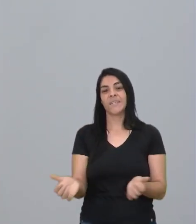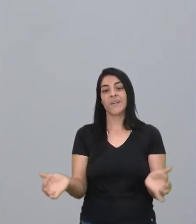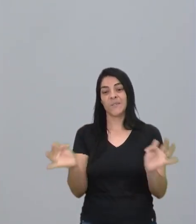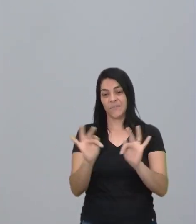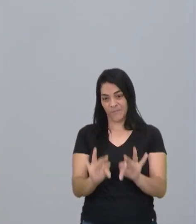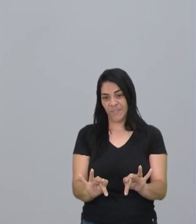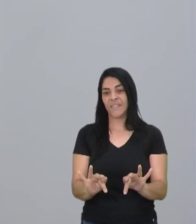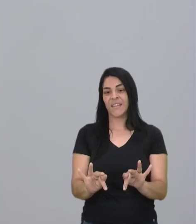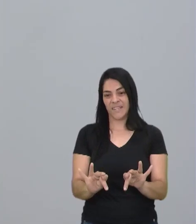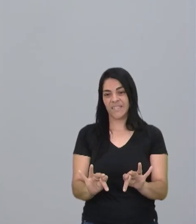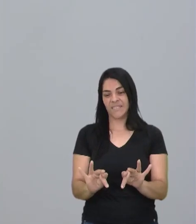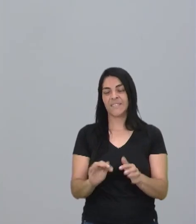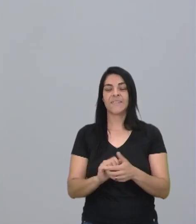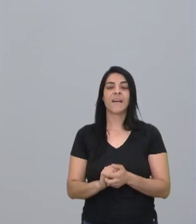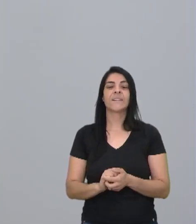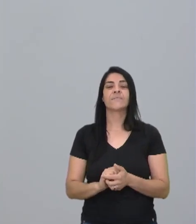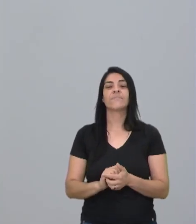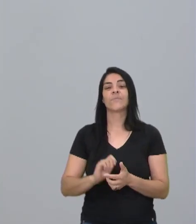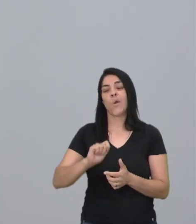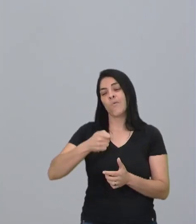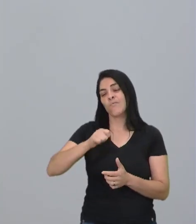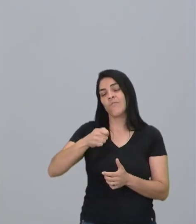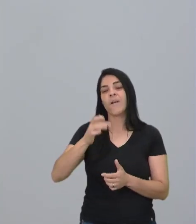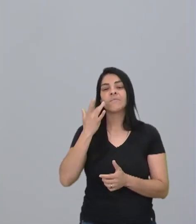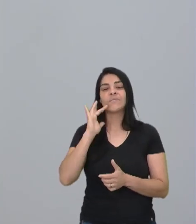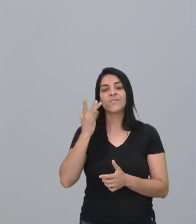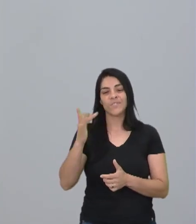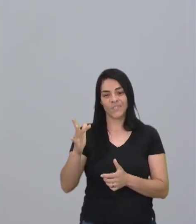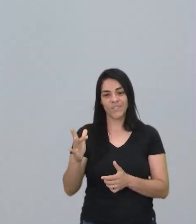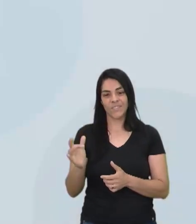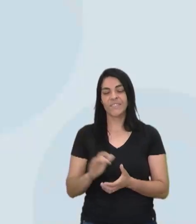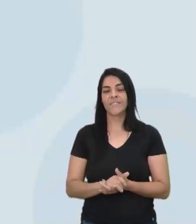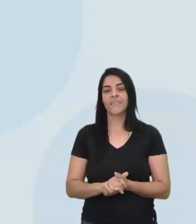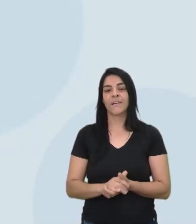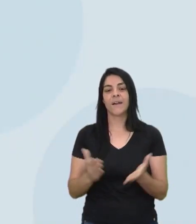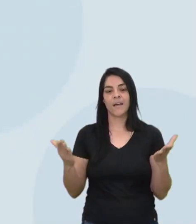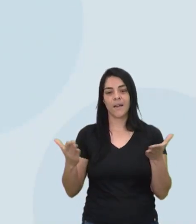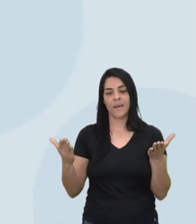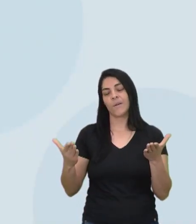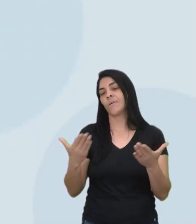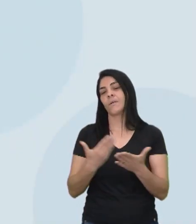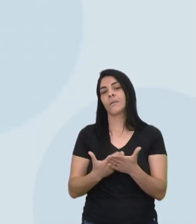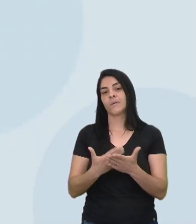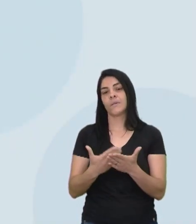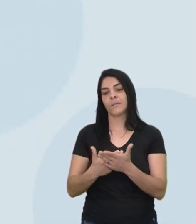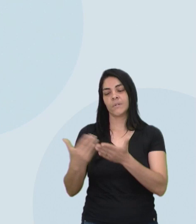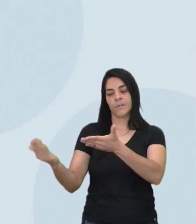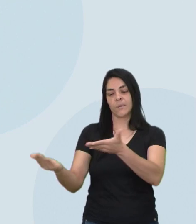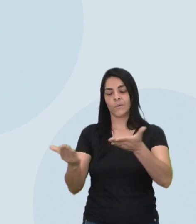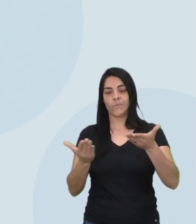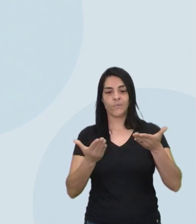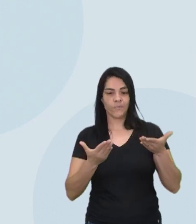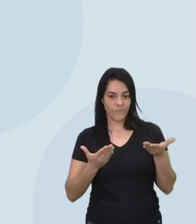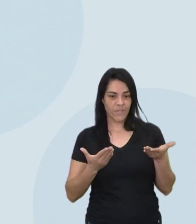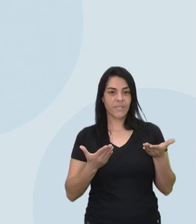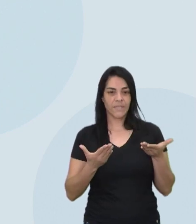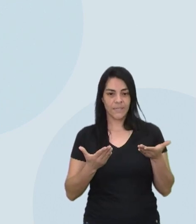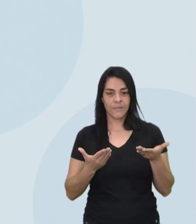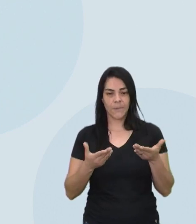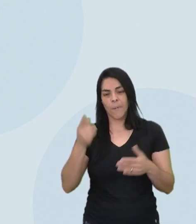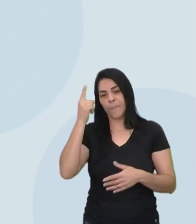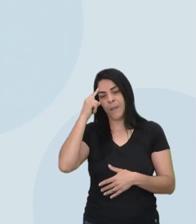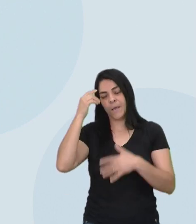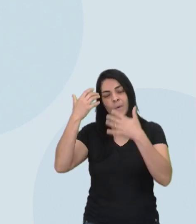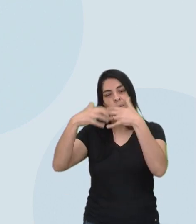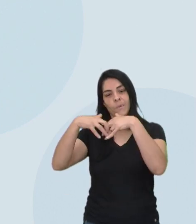ouro. Com chave de ouro. E aí só deixo, né, para os nossos alunos, né, convido, na verdade, para que eles reflitam no